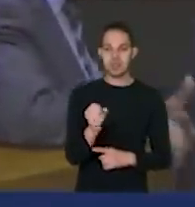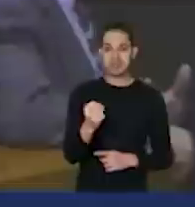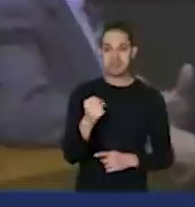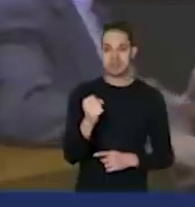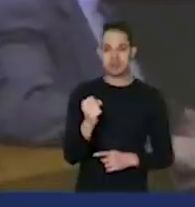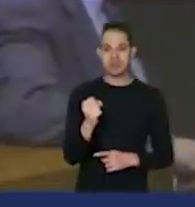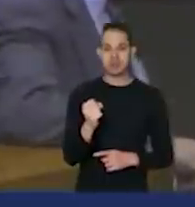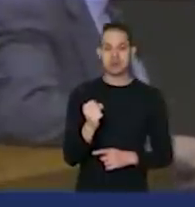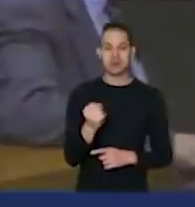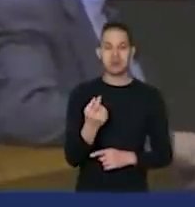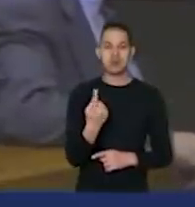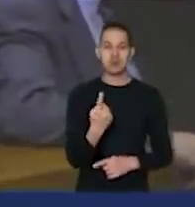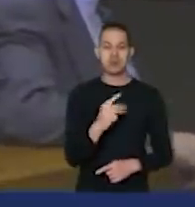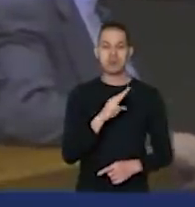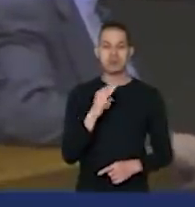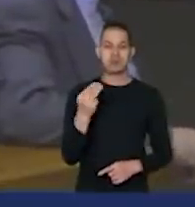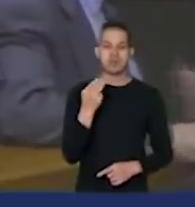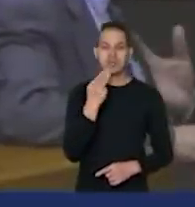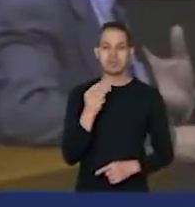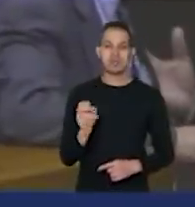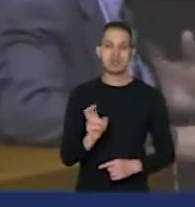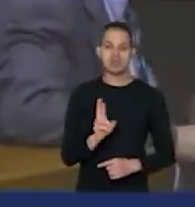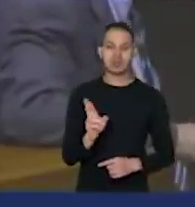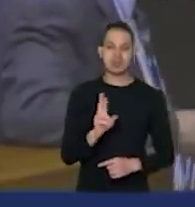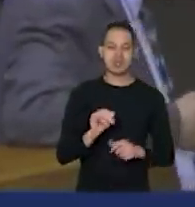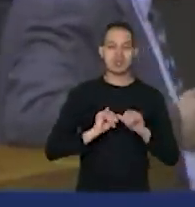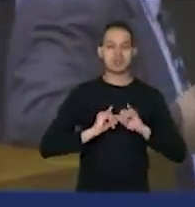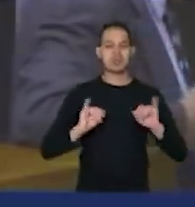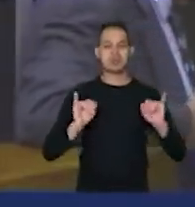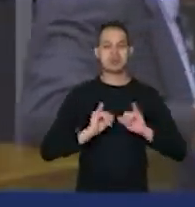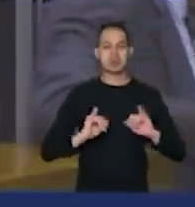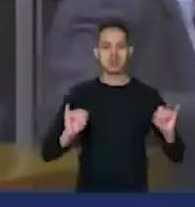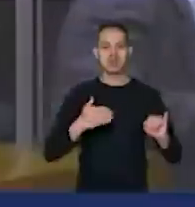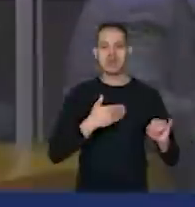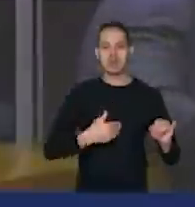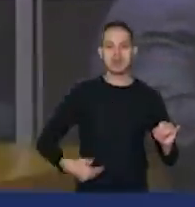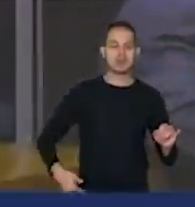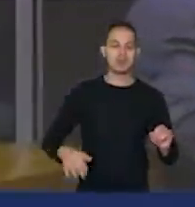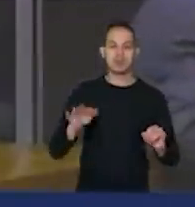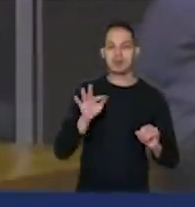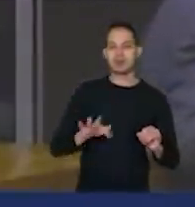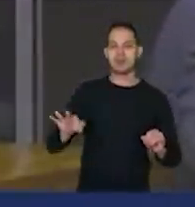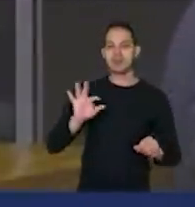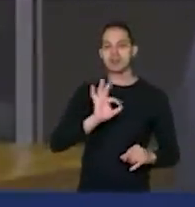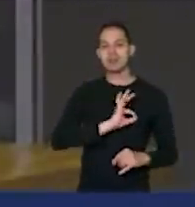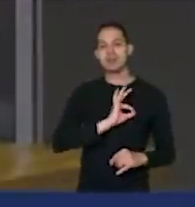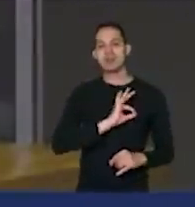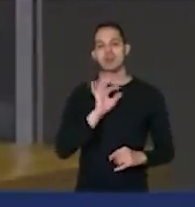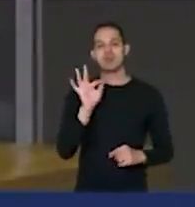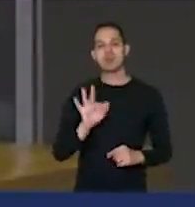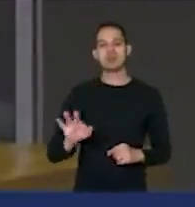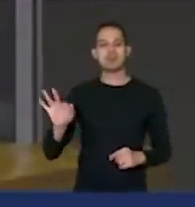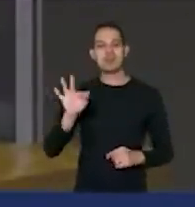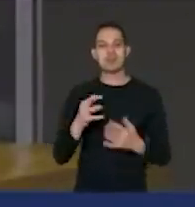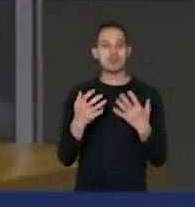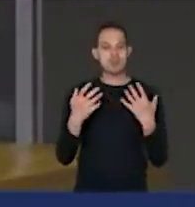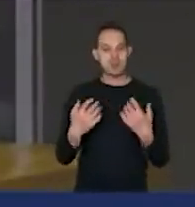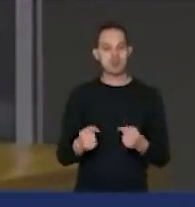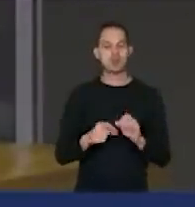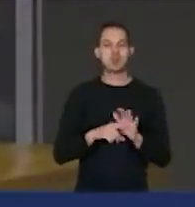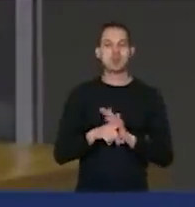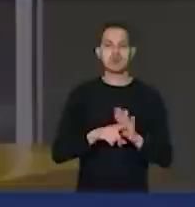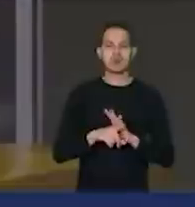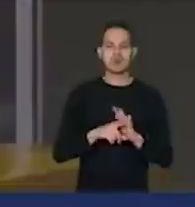custaram R$1 milhão de propaganda para o governo federal, e a Polícia Federal aceitou essa investigação,